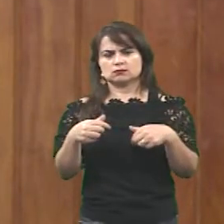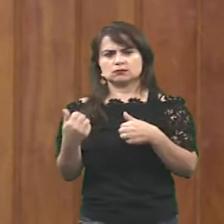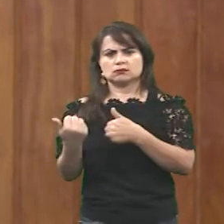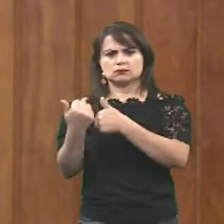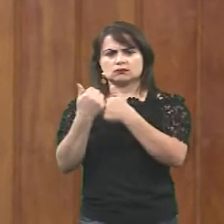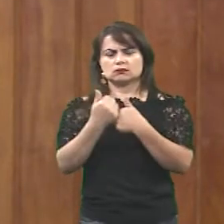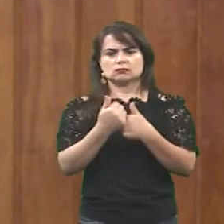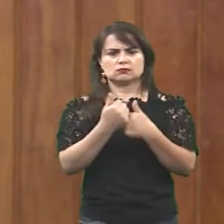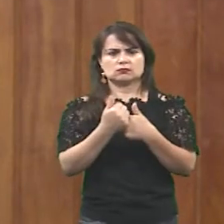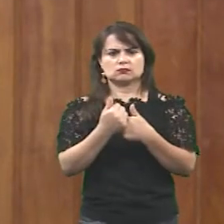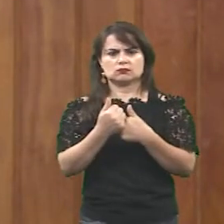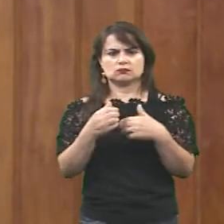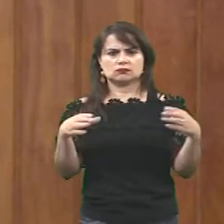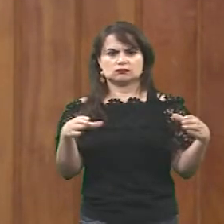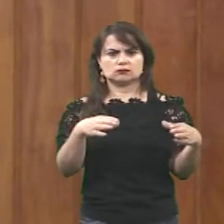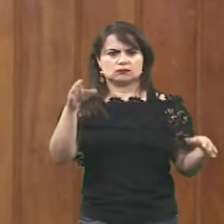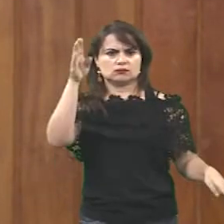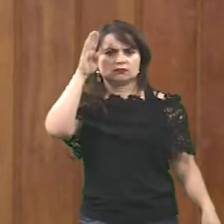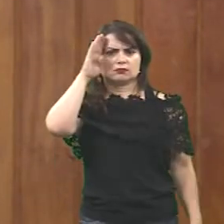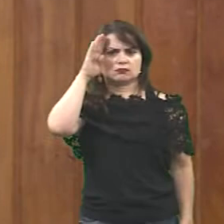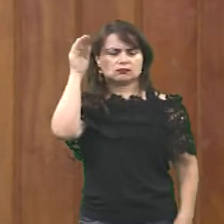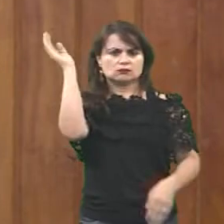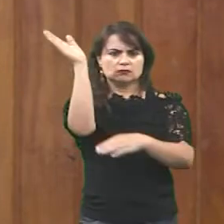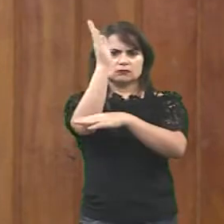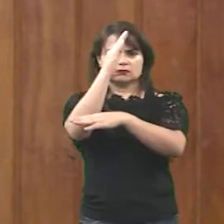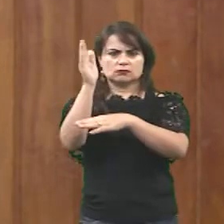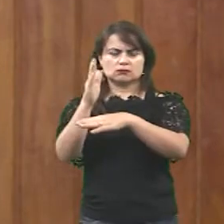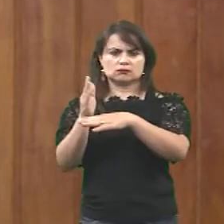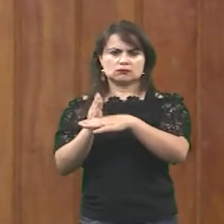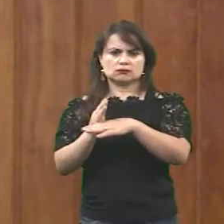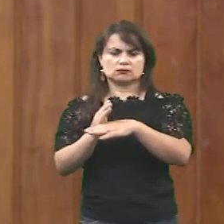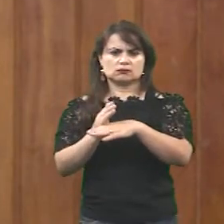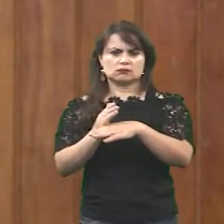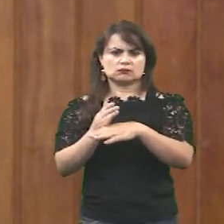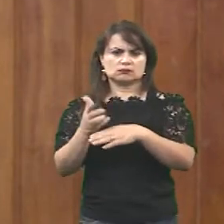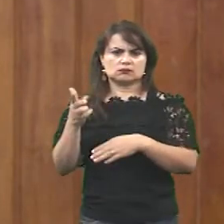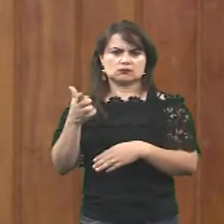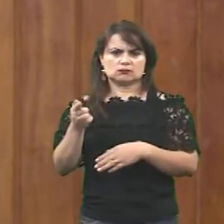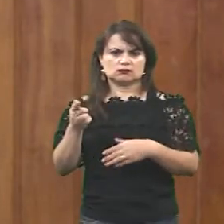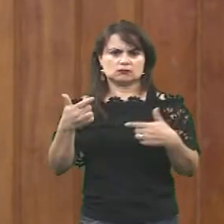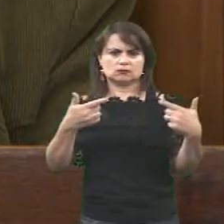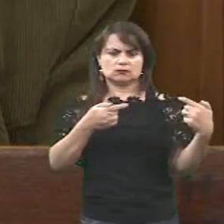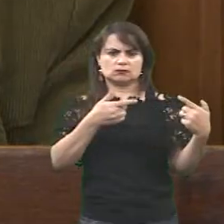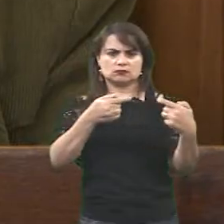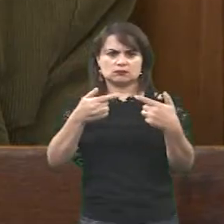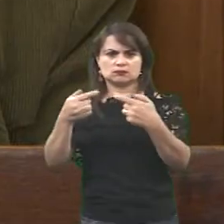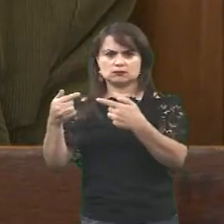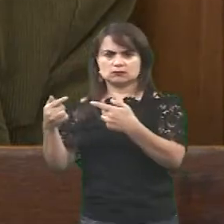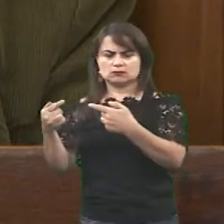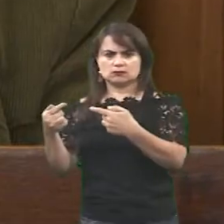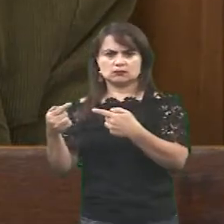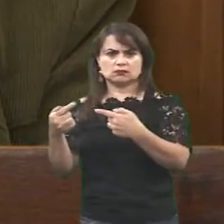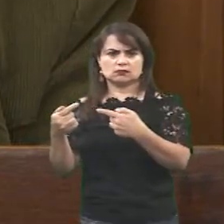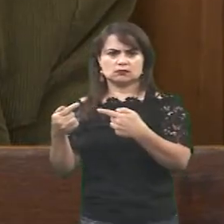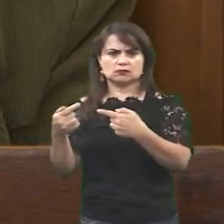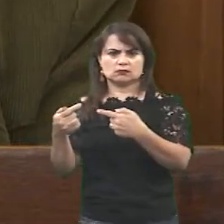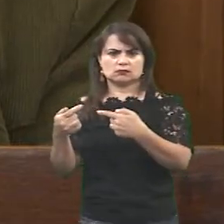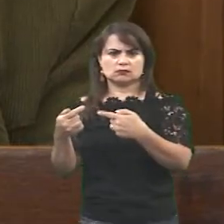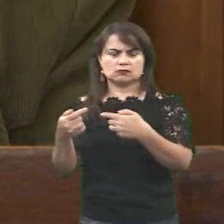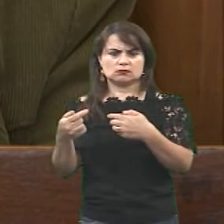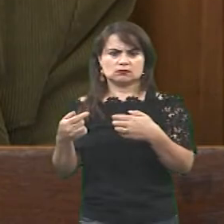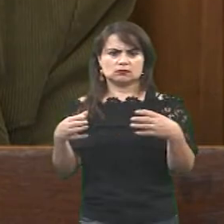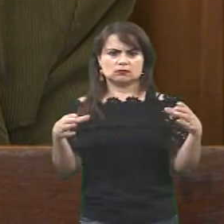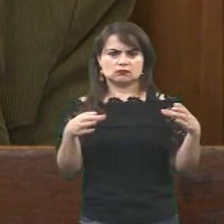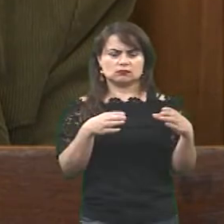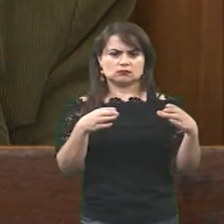guerra 02059. O tiro de guerra, senhores, é uma organização militar do